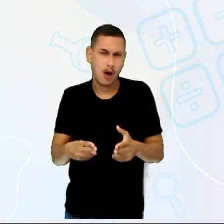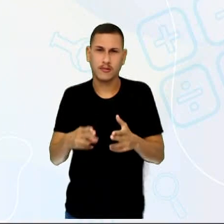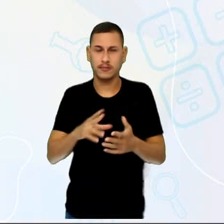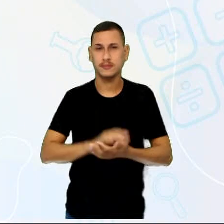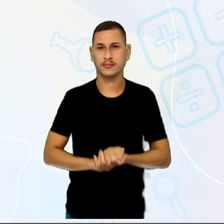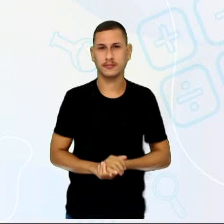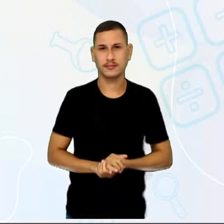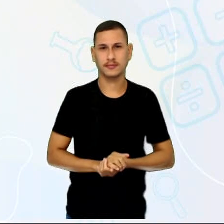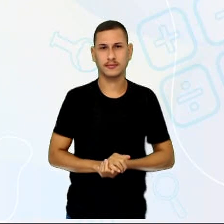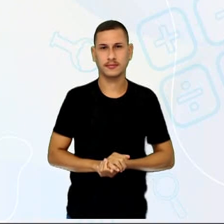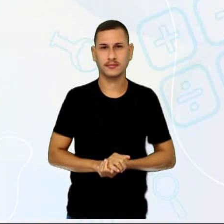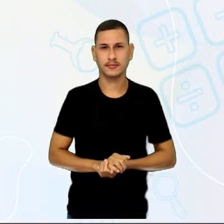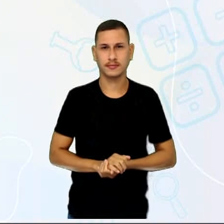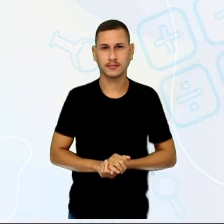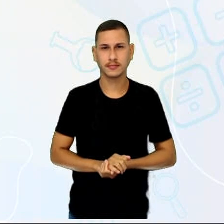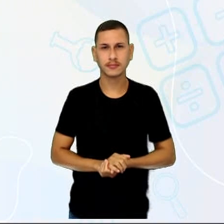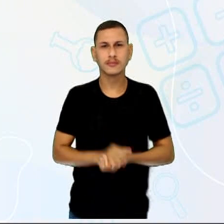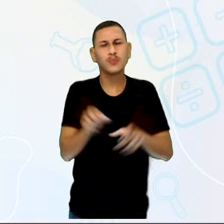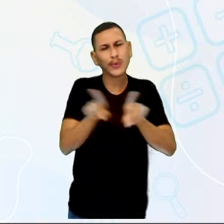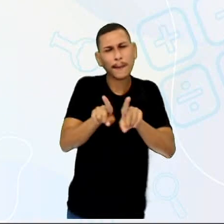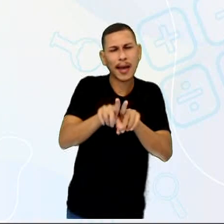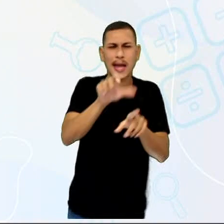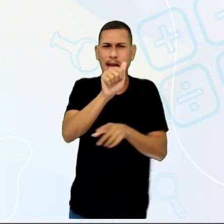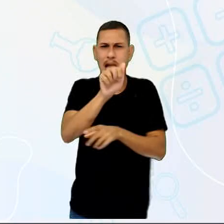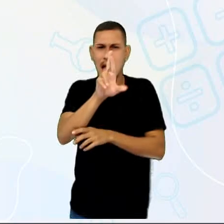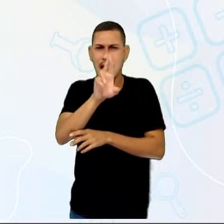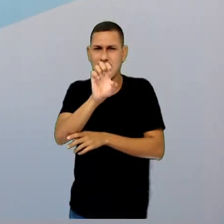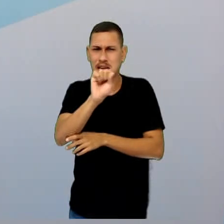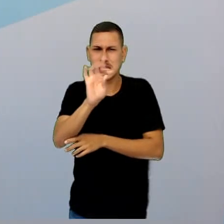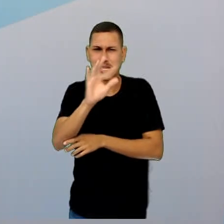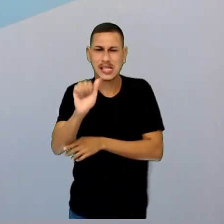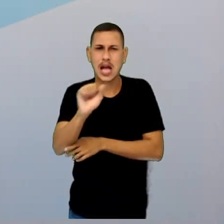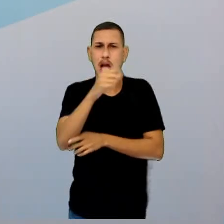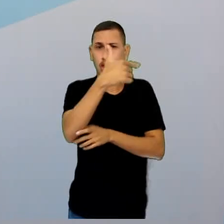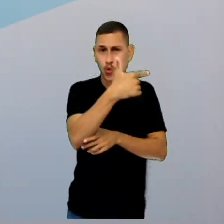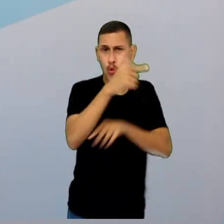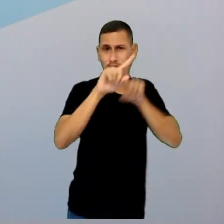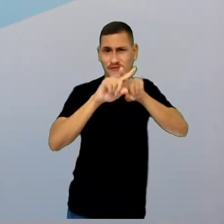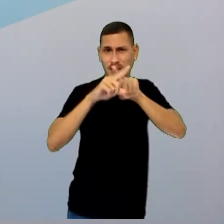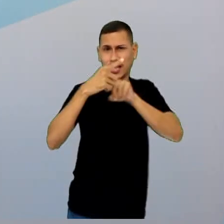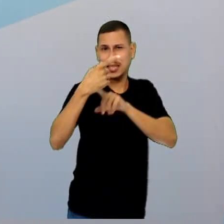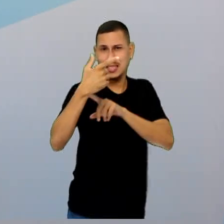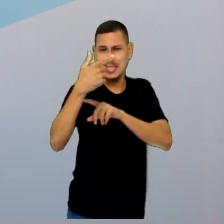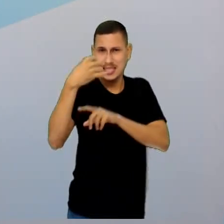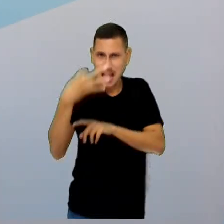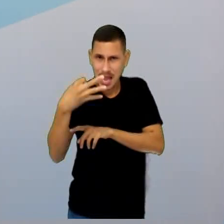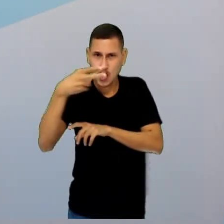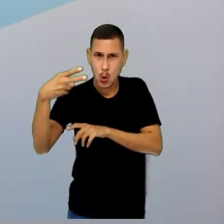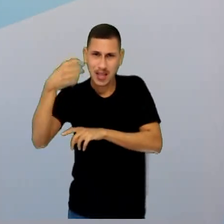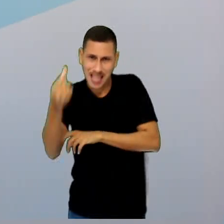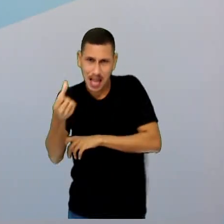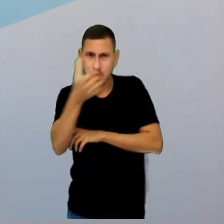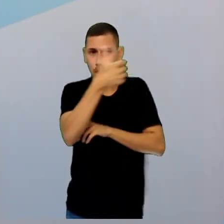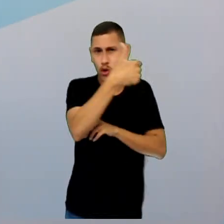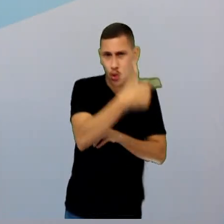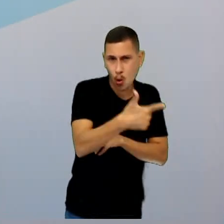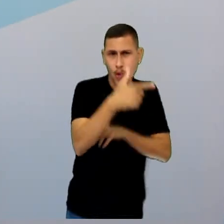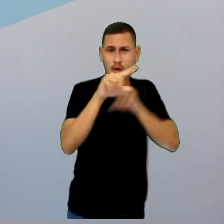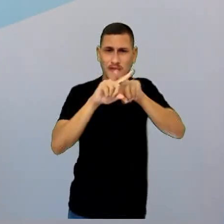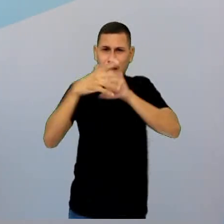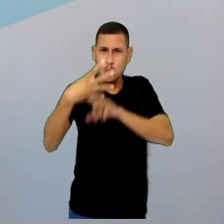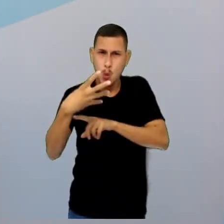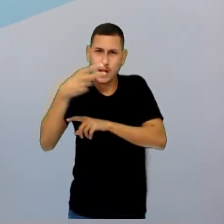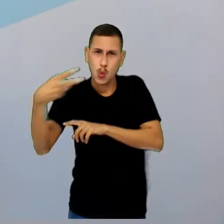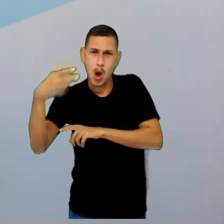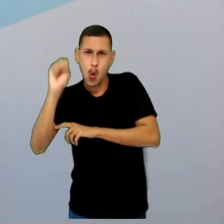né? E no caso das arestas, ó, 2 vezes 3 vai dar 6, 2 vezes 4 vai dar 8, 2 vezes